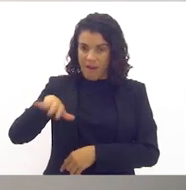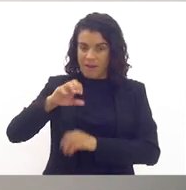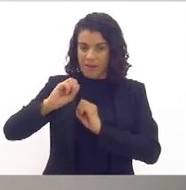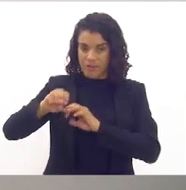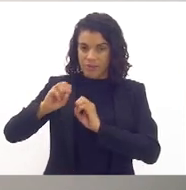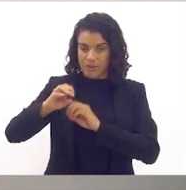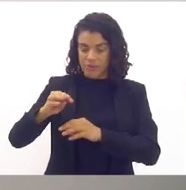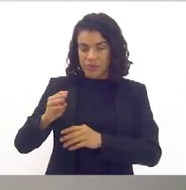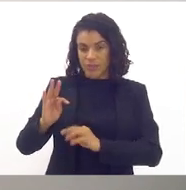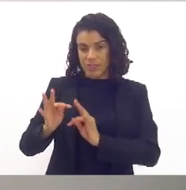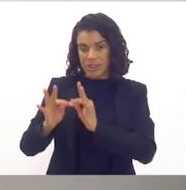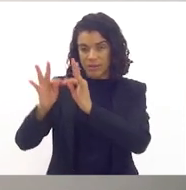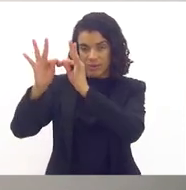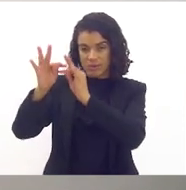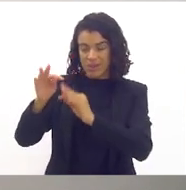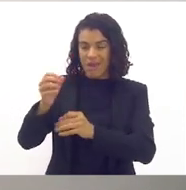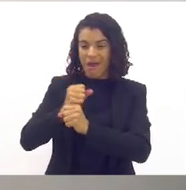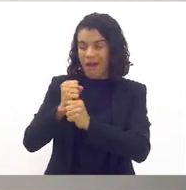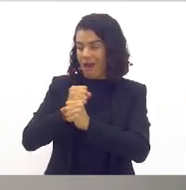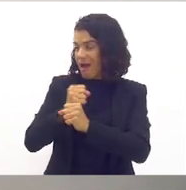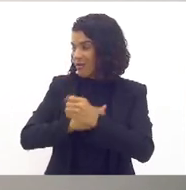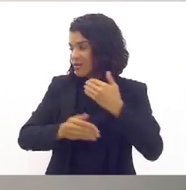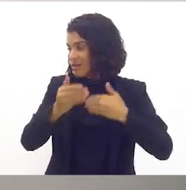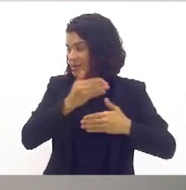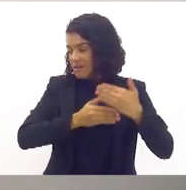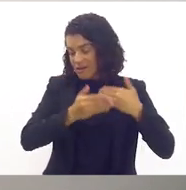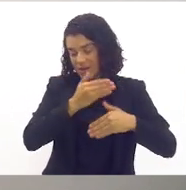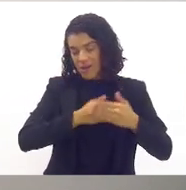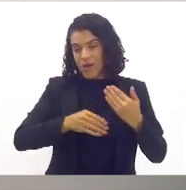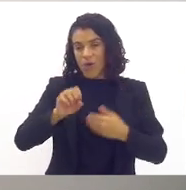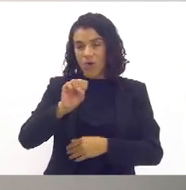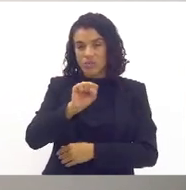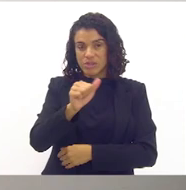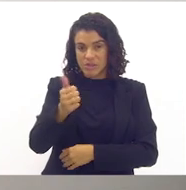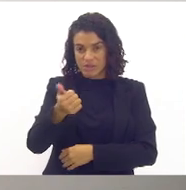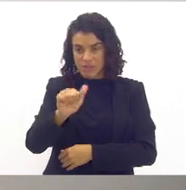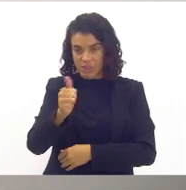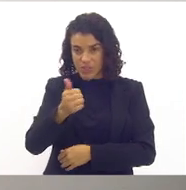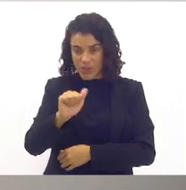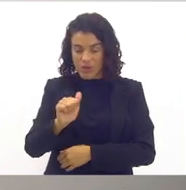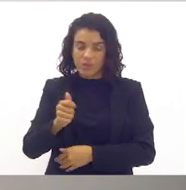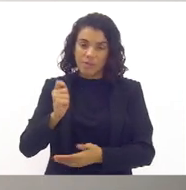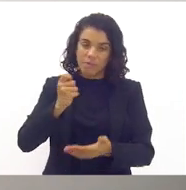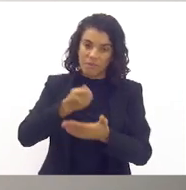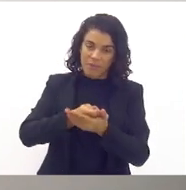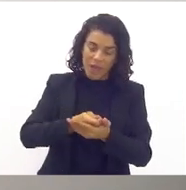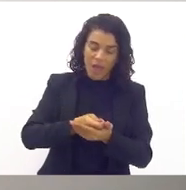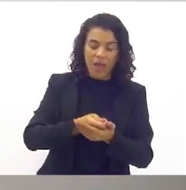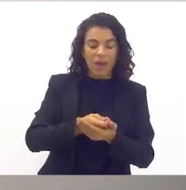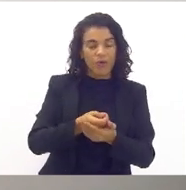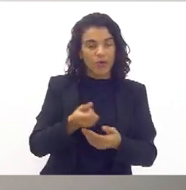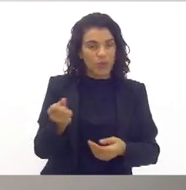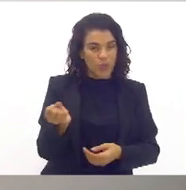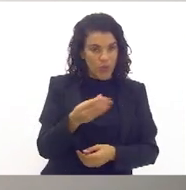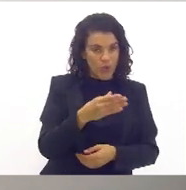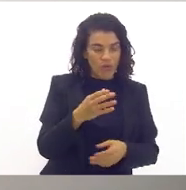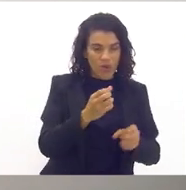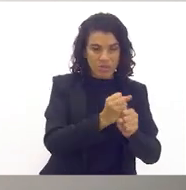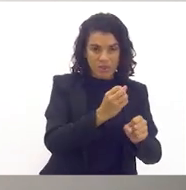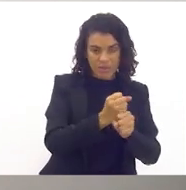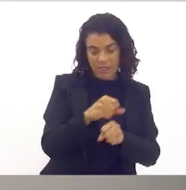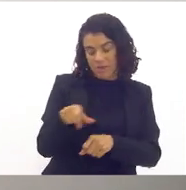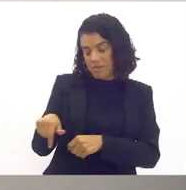ciência e tecnologia dos anos anteriores. Então, esses 800 milhões são cobertos parte com orçamento novo, parte com superávit aberto por cancelamento de